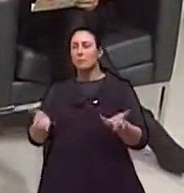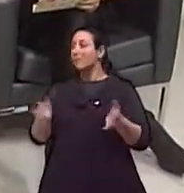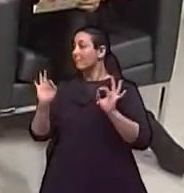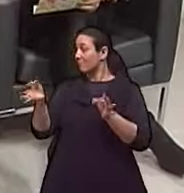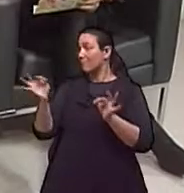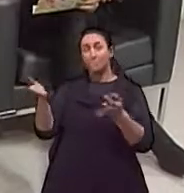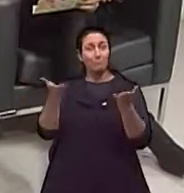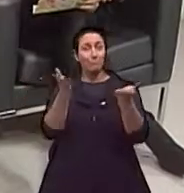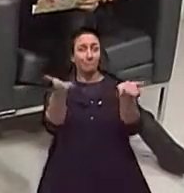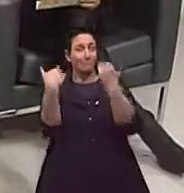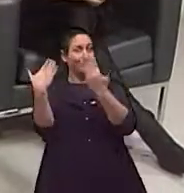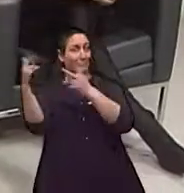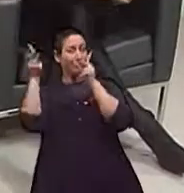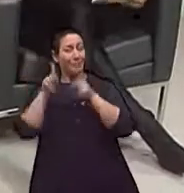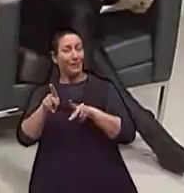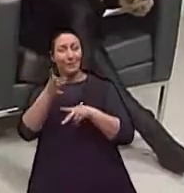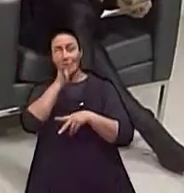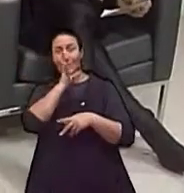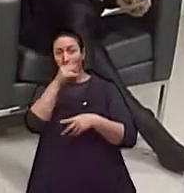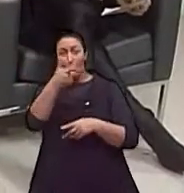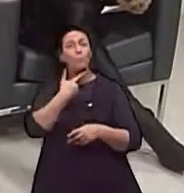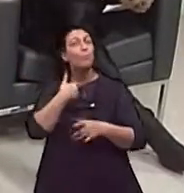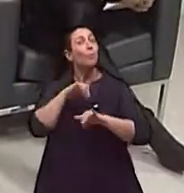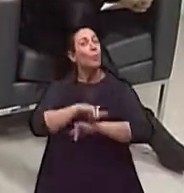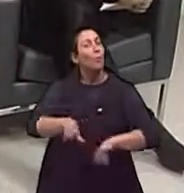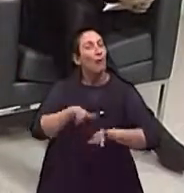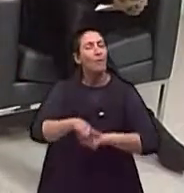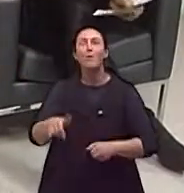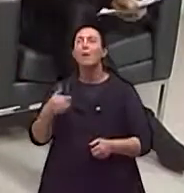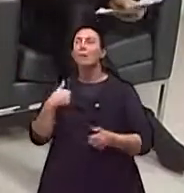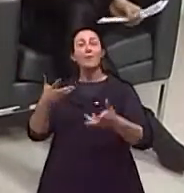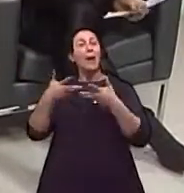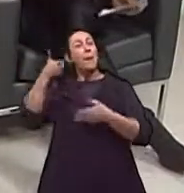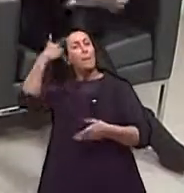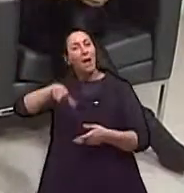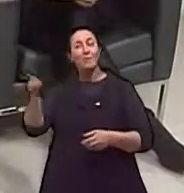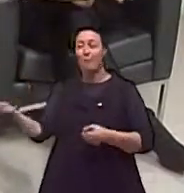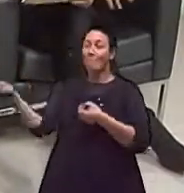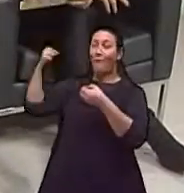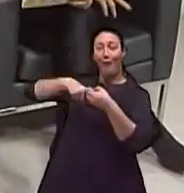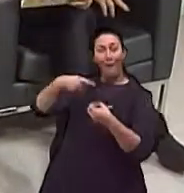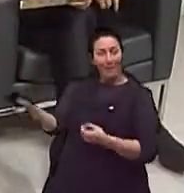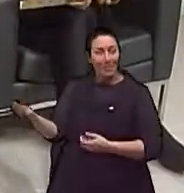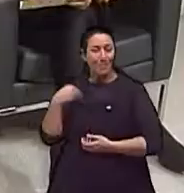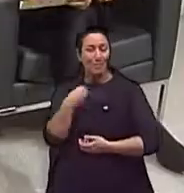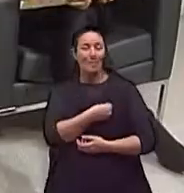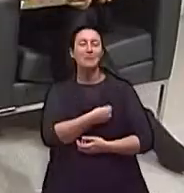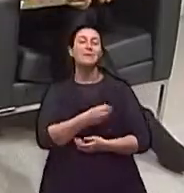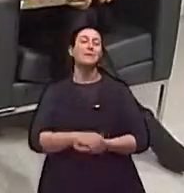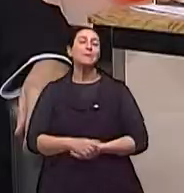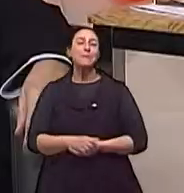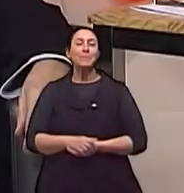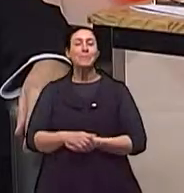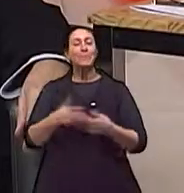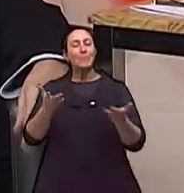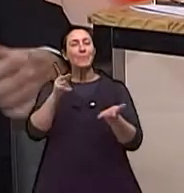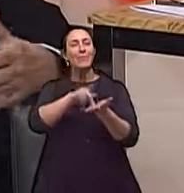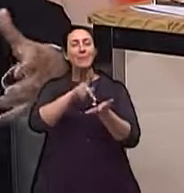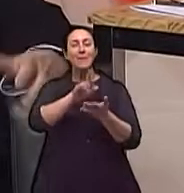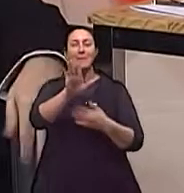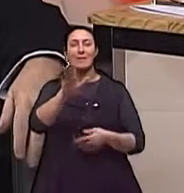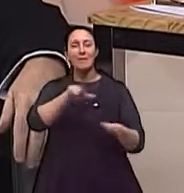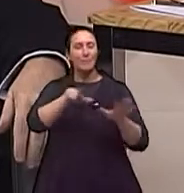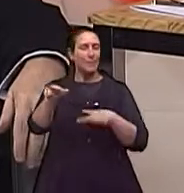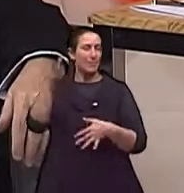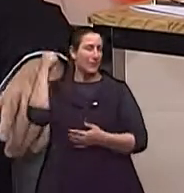tá esperando vocês di que gostou desse programa que o d volte eu a semana passada uma